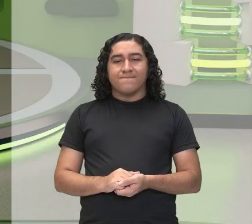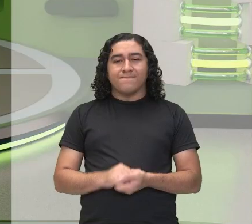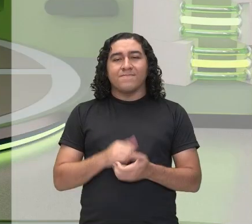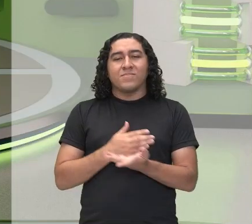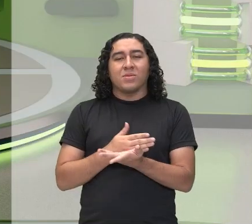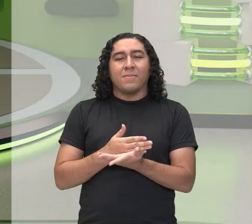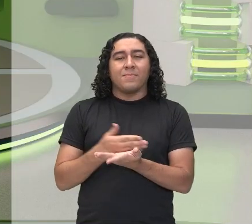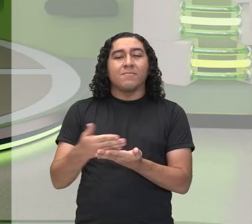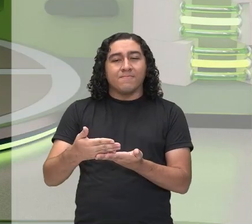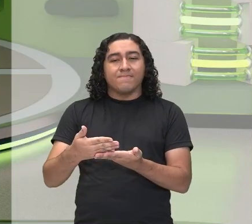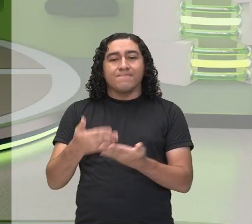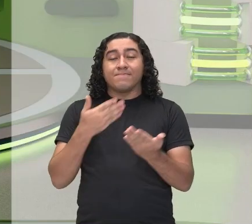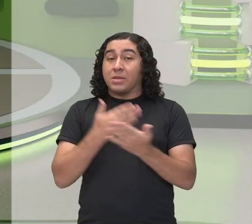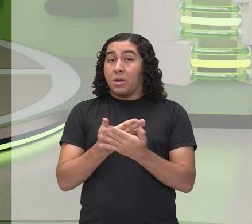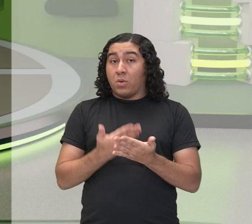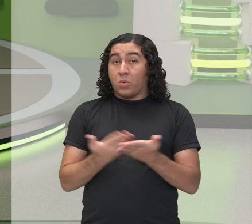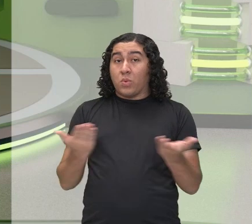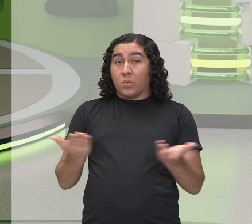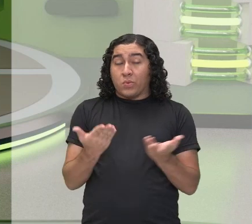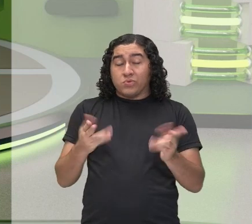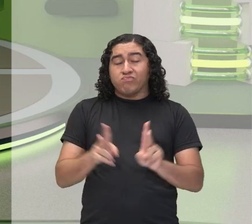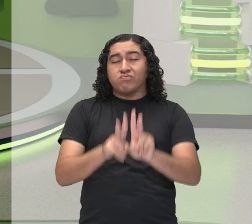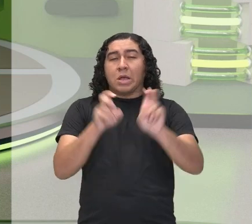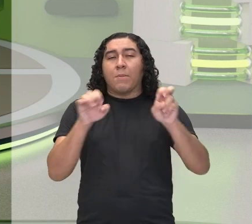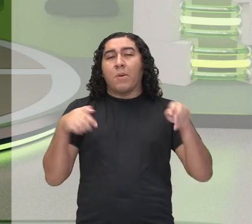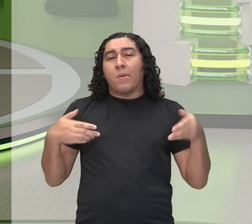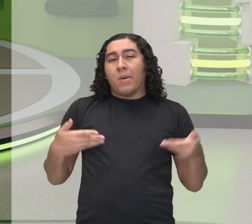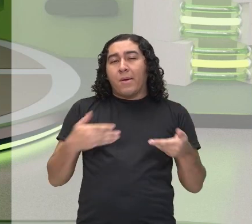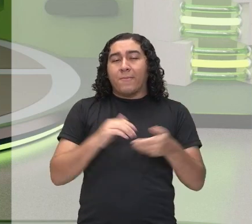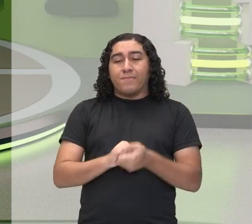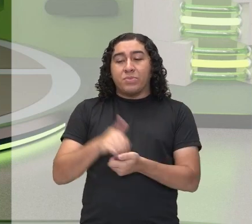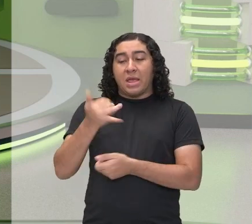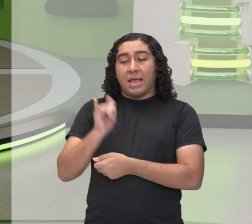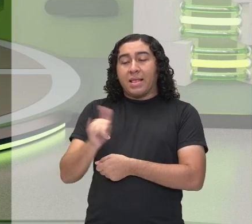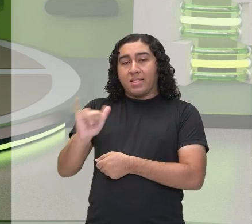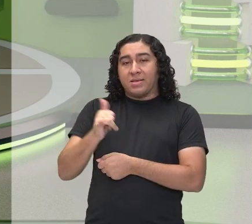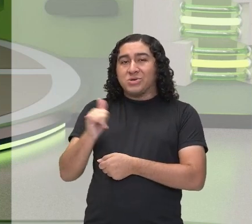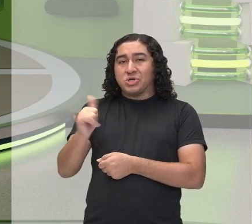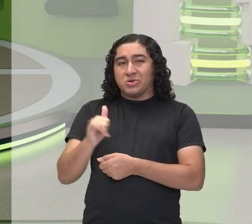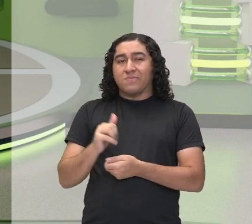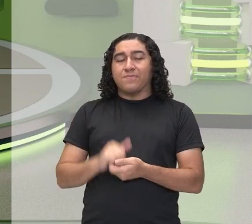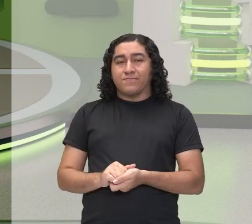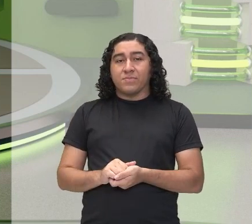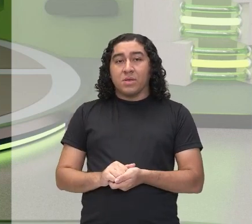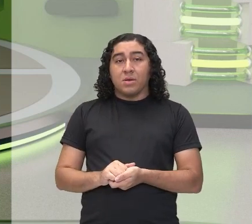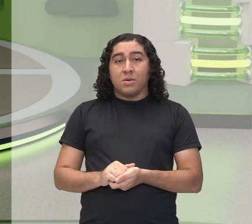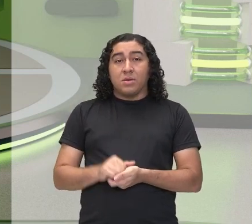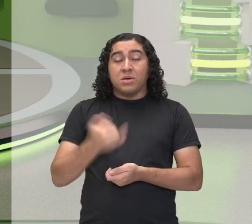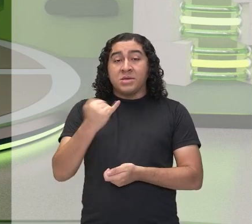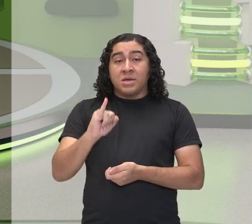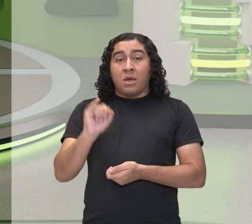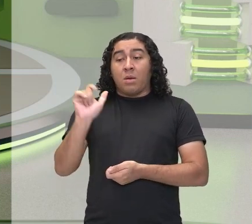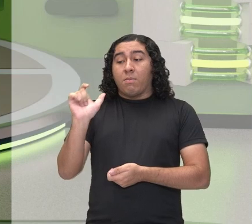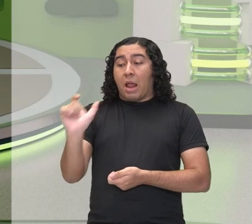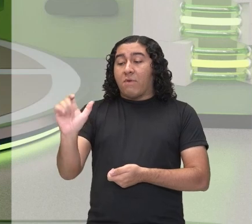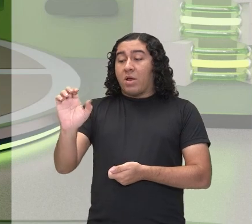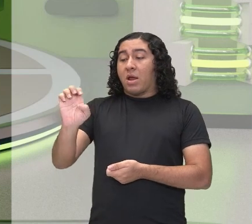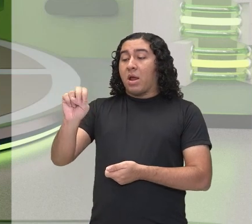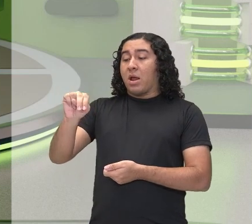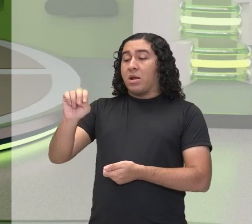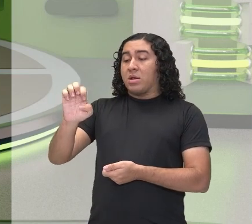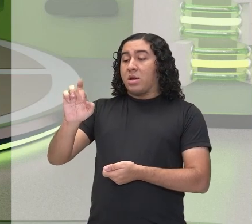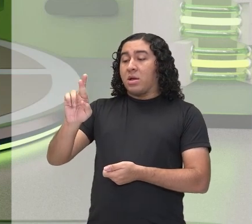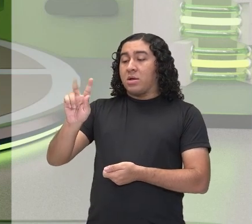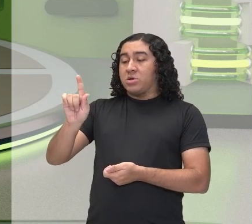Vamos dar início à nossa aula que vai falar sobre energia. Quando falamos sobre energia, falamos